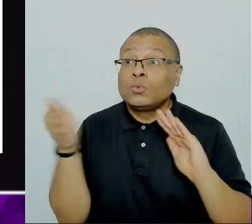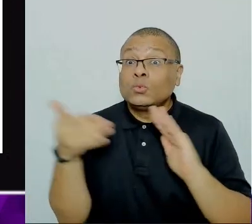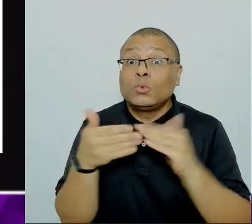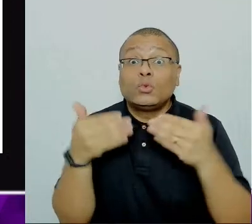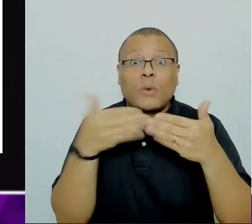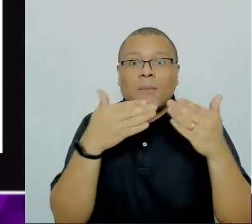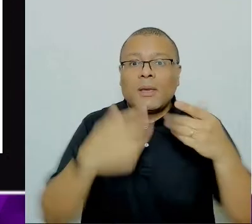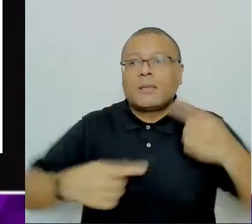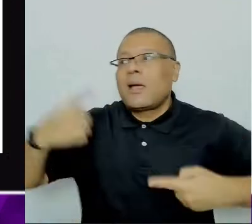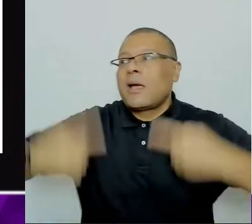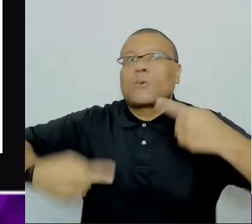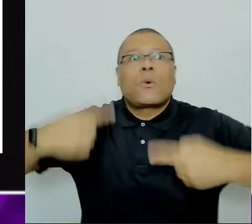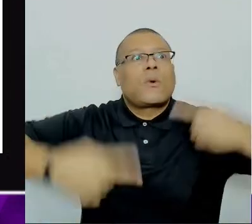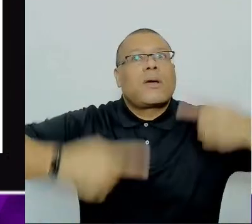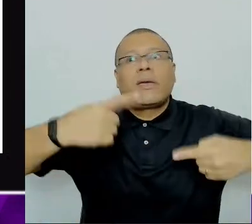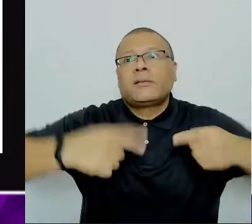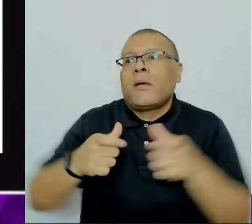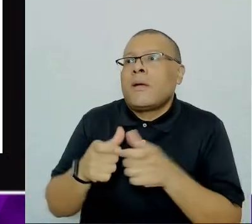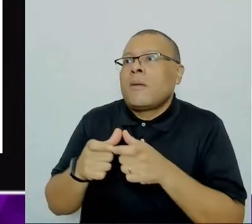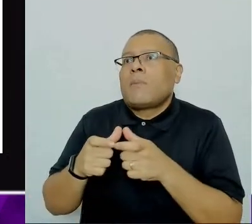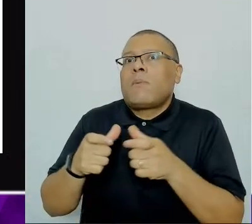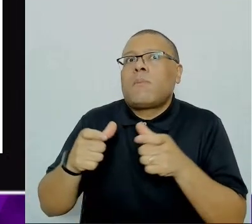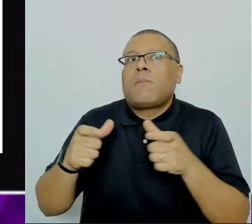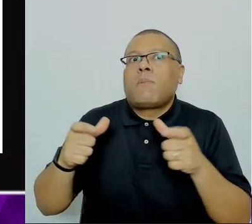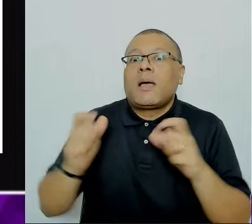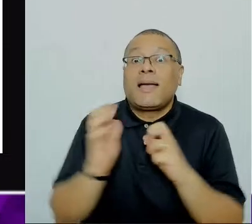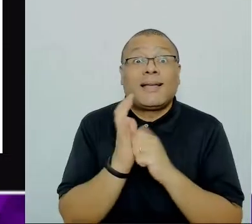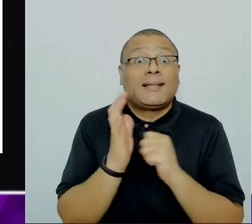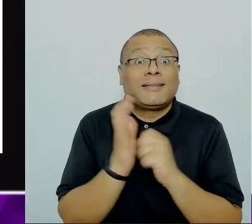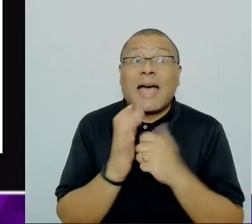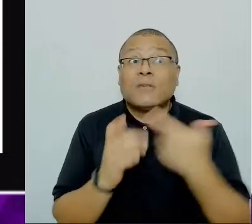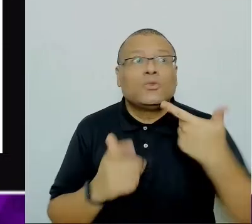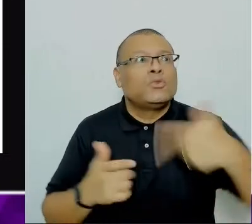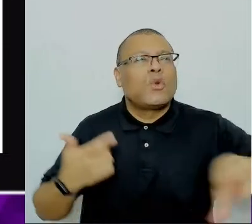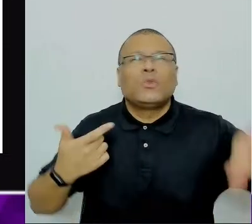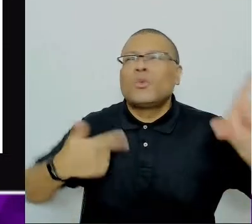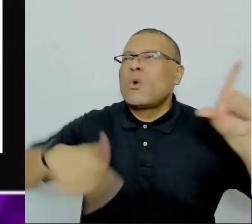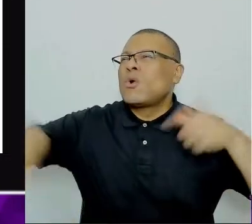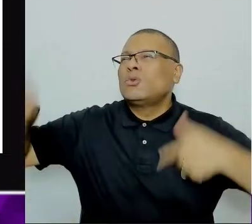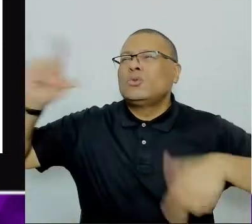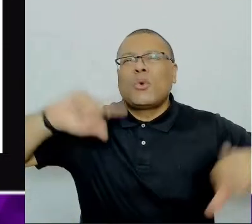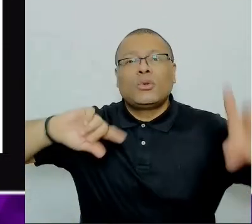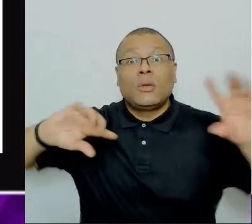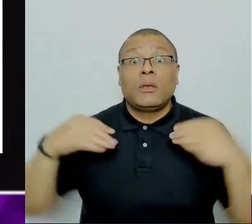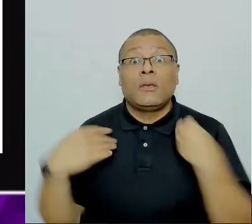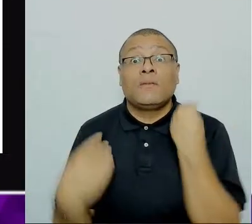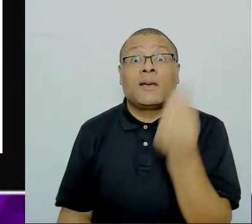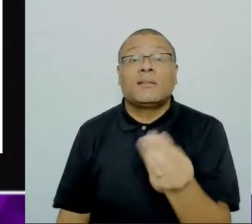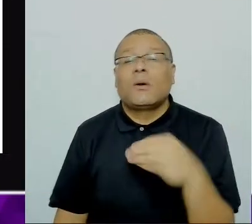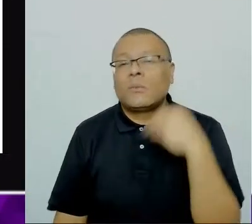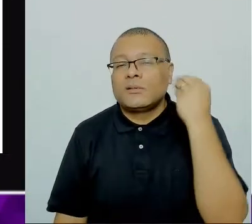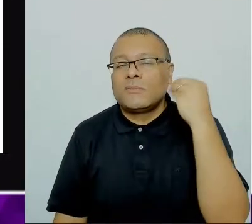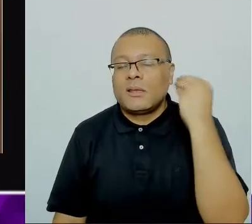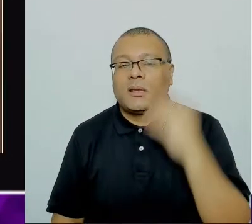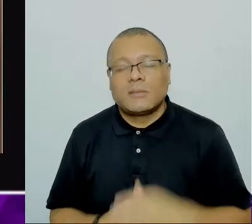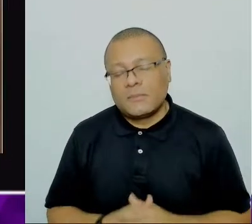concorrência vai começar a ficar maior também. A gente vai pegar dados de outros mercados, juntar para dar essa experiência. Mas, de novo, de acordo com o Jack Ma,